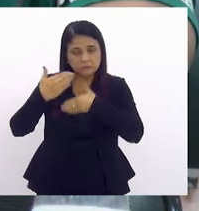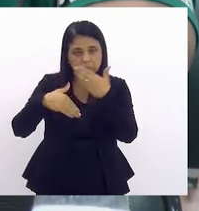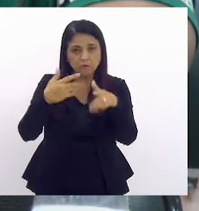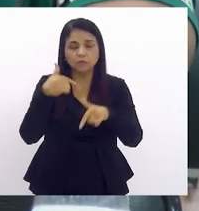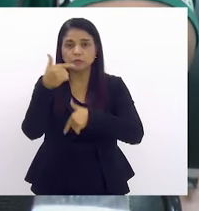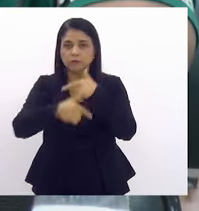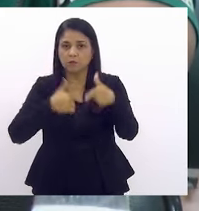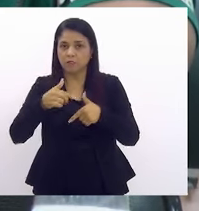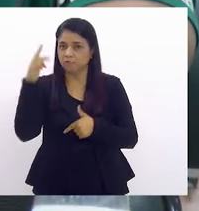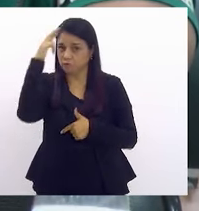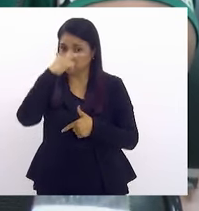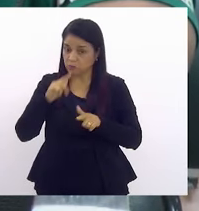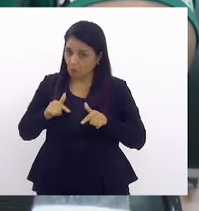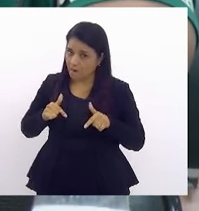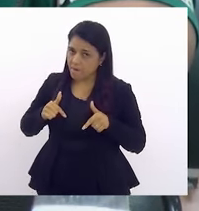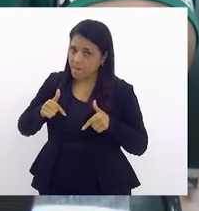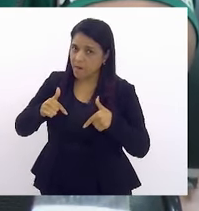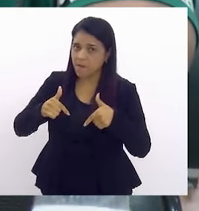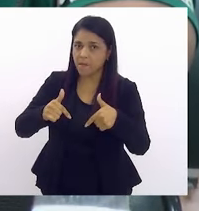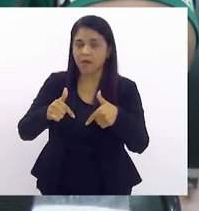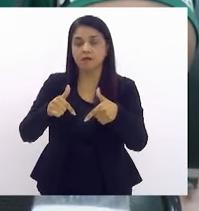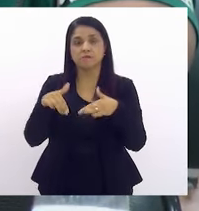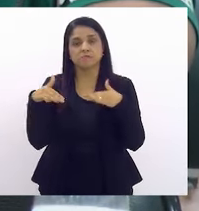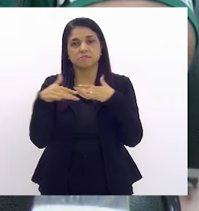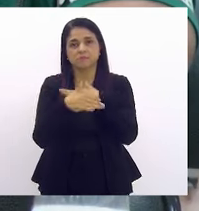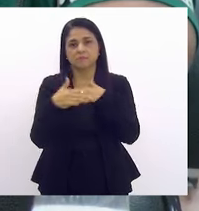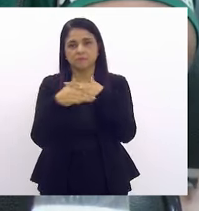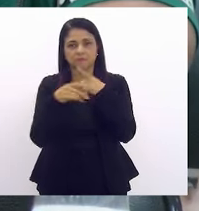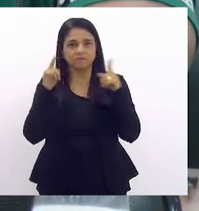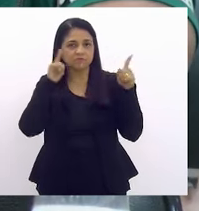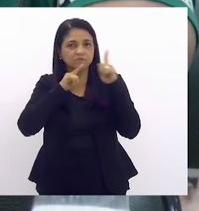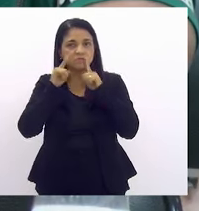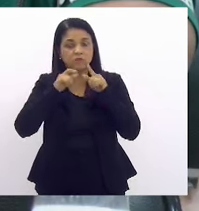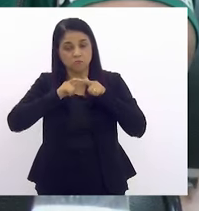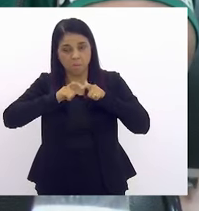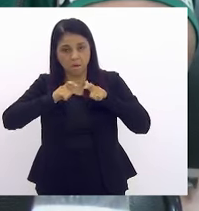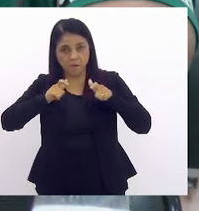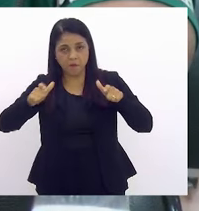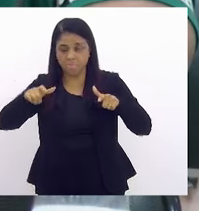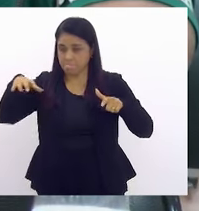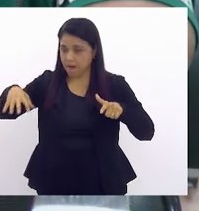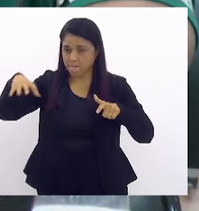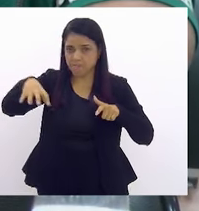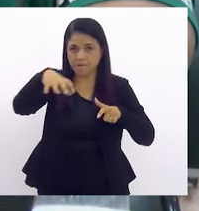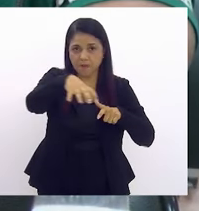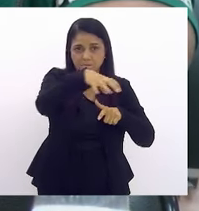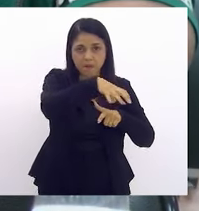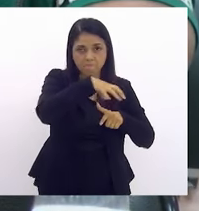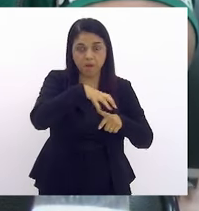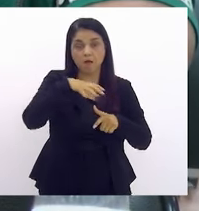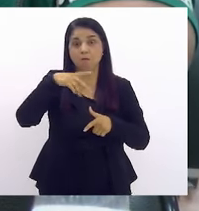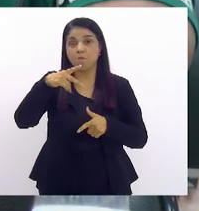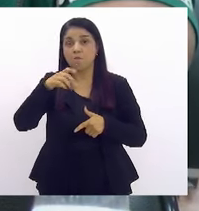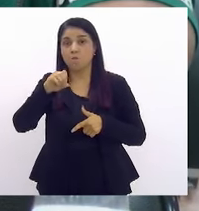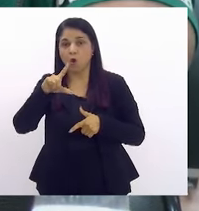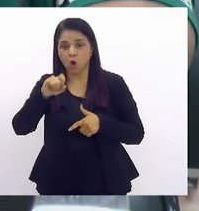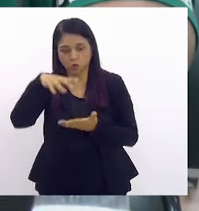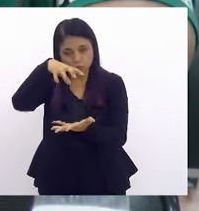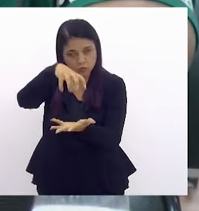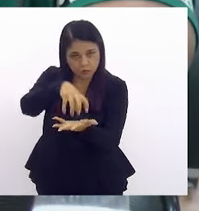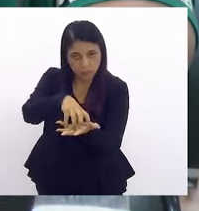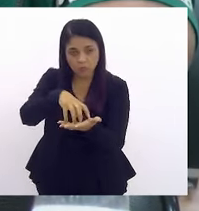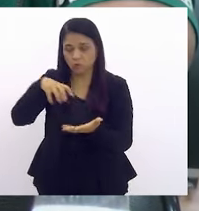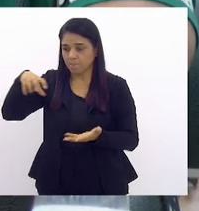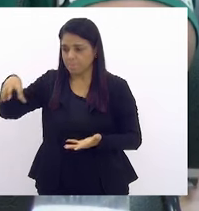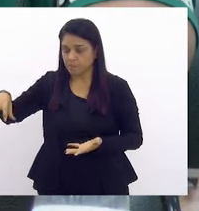fiscalização mais efetivo na cidade, né? A gente expande os polos de fiscalização, então, hoje a gente tem um polo no centro, a gente tem um polo em